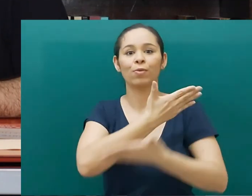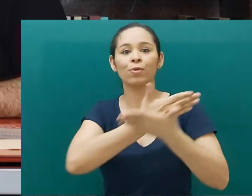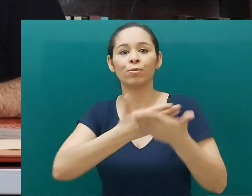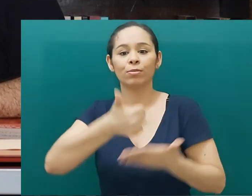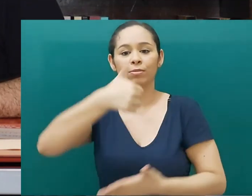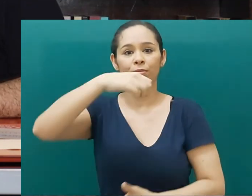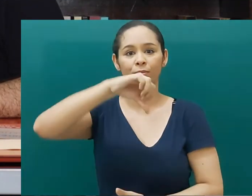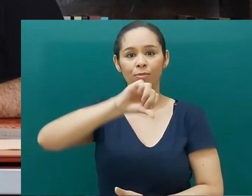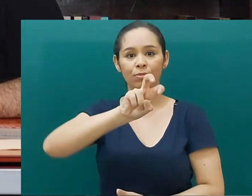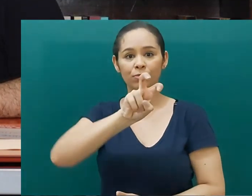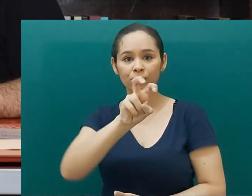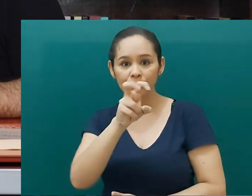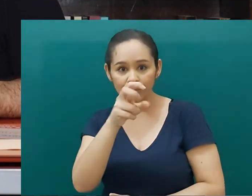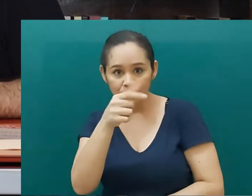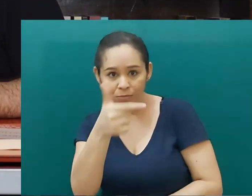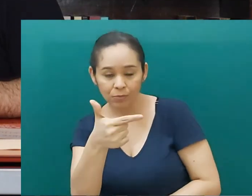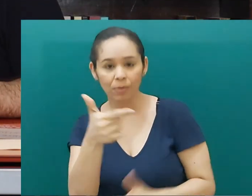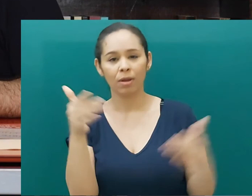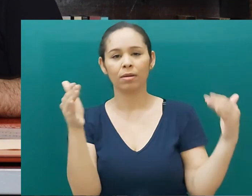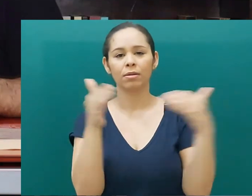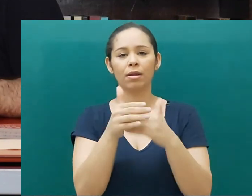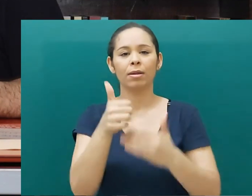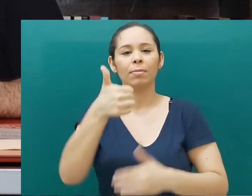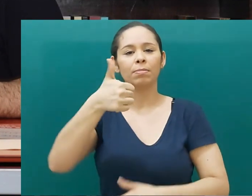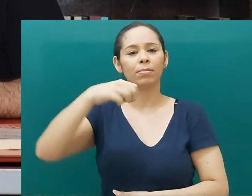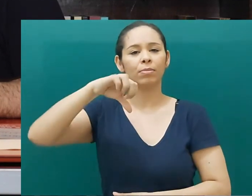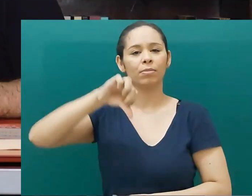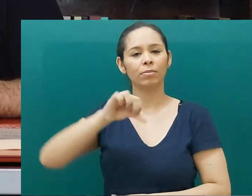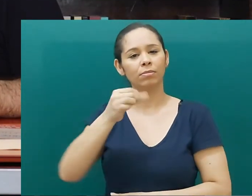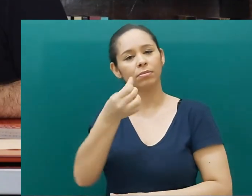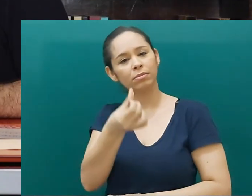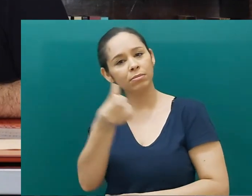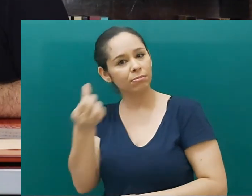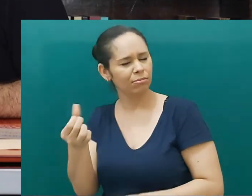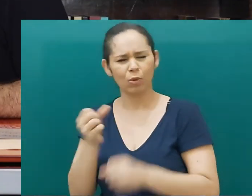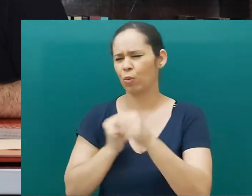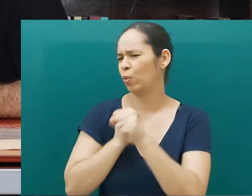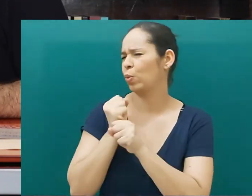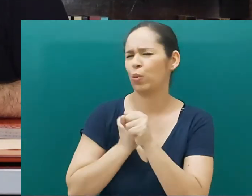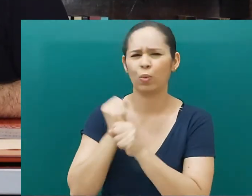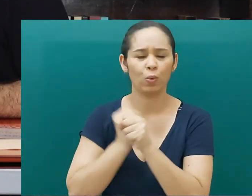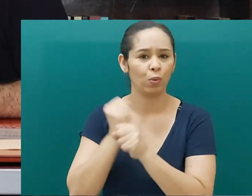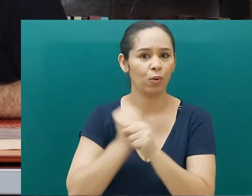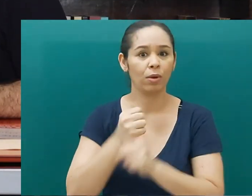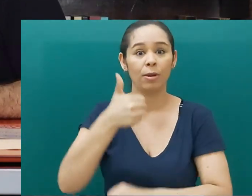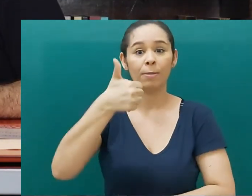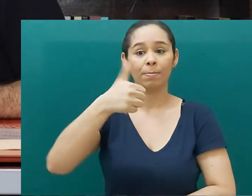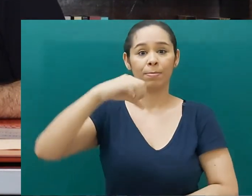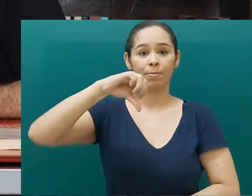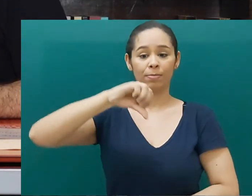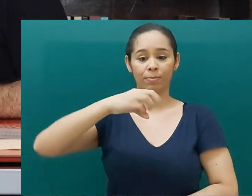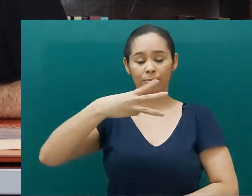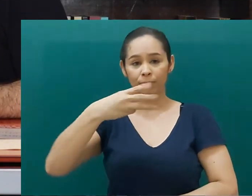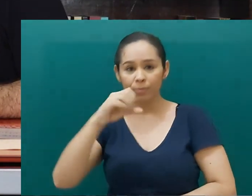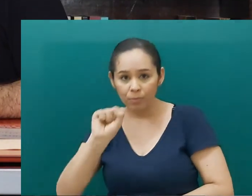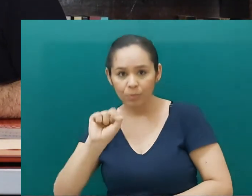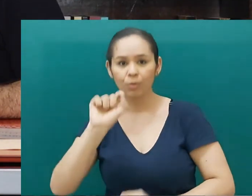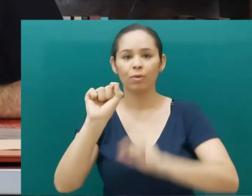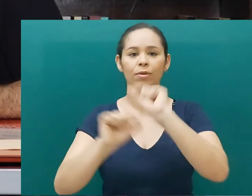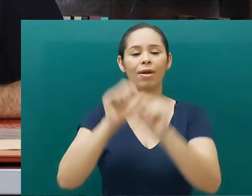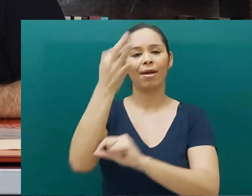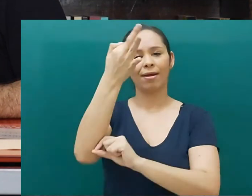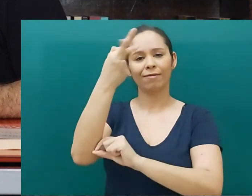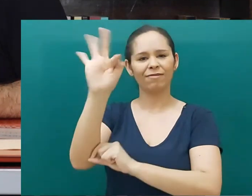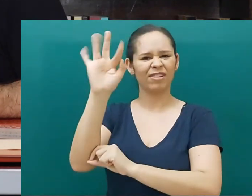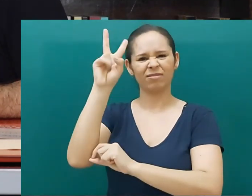1852 até 1946, né, durou bastante tempo. Em 1938, a França decide